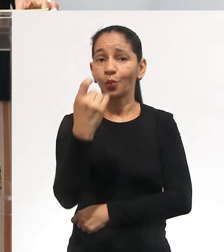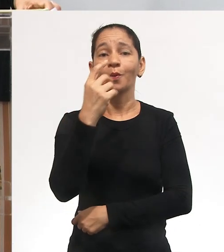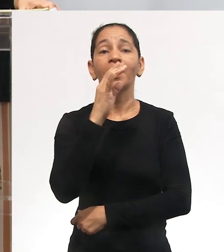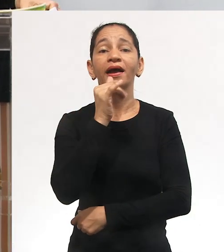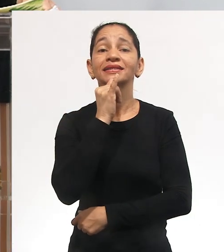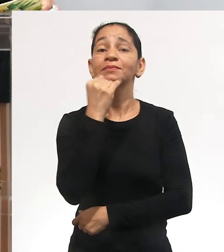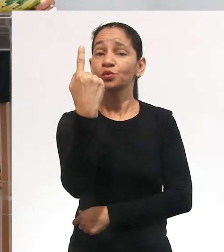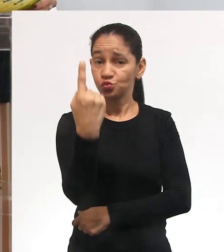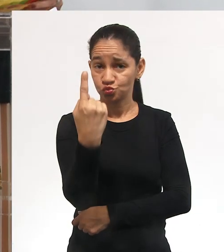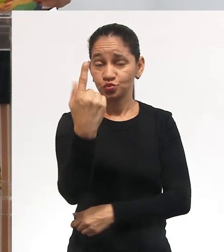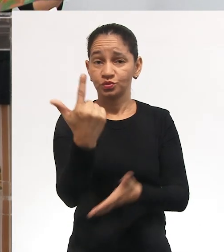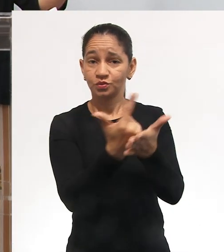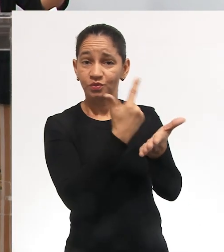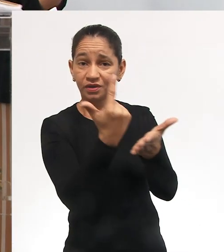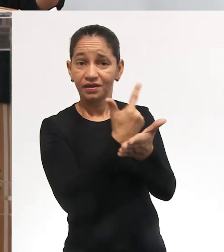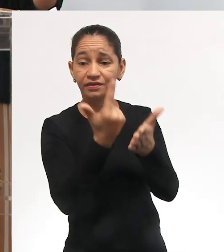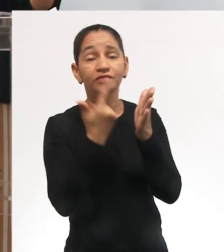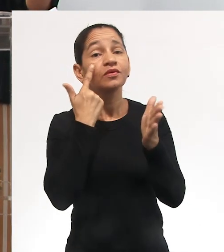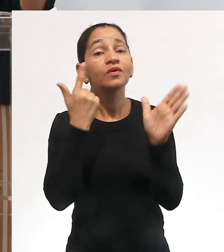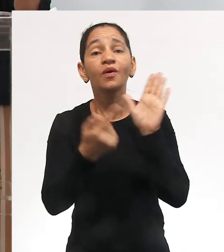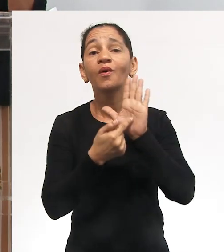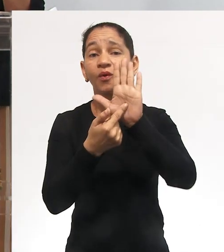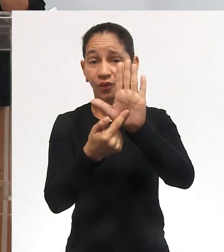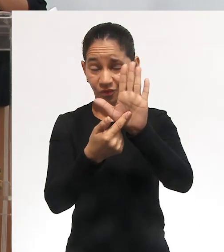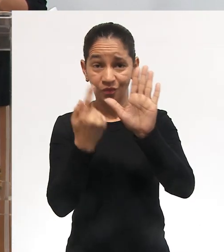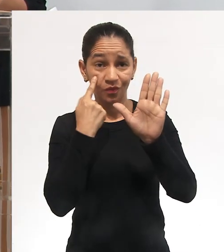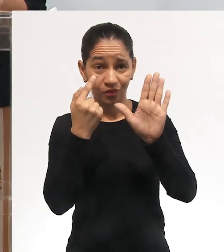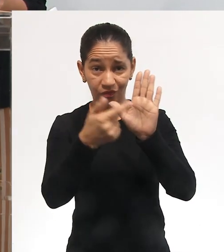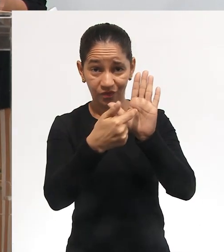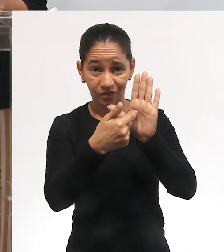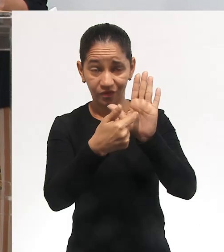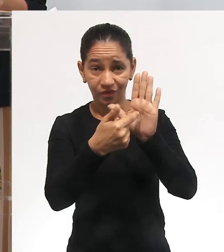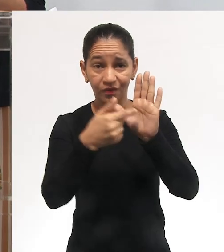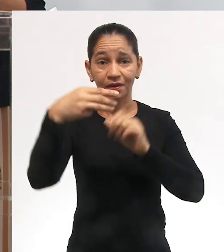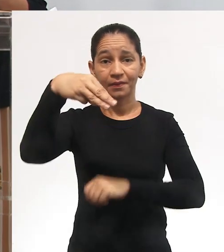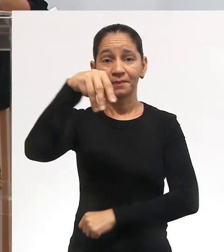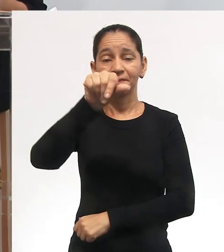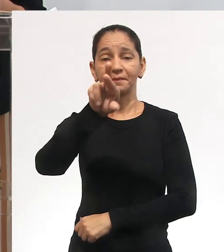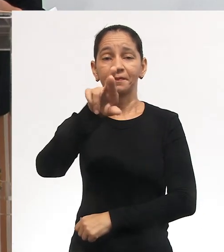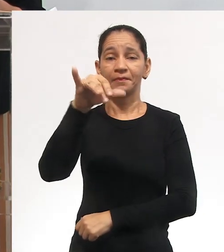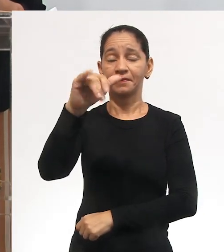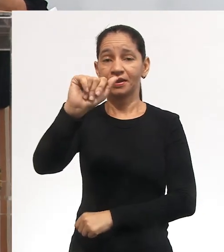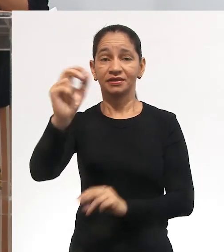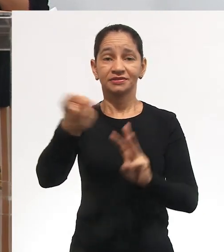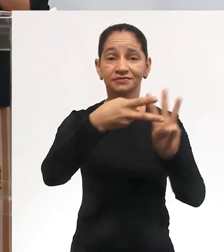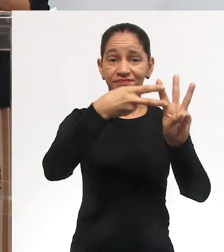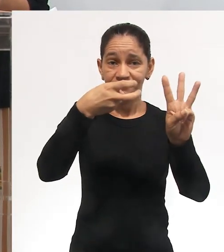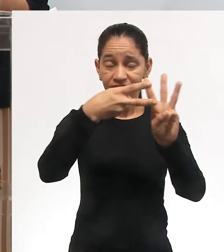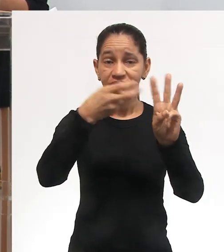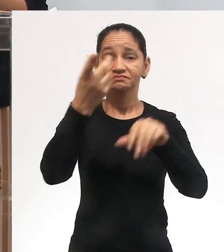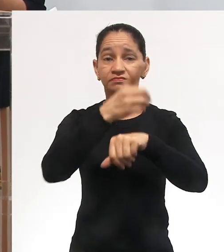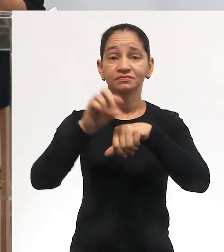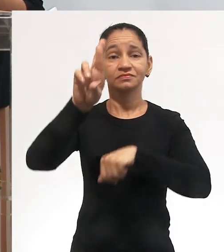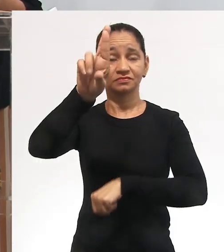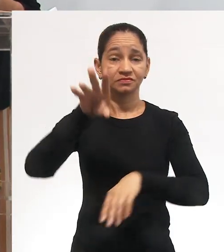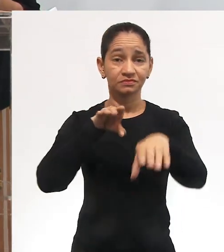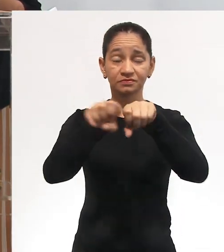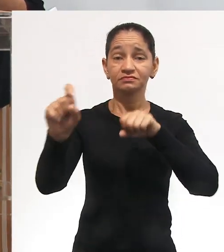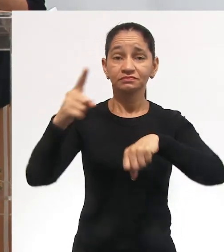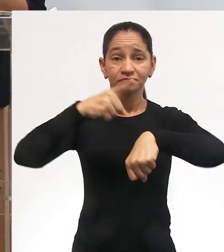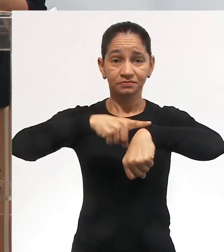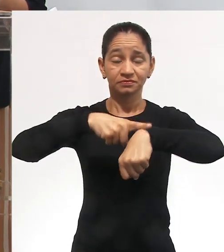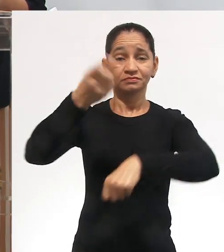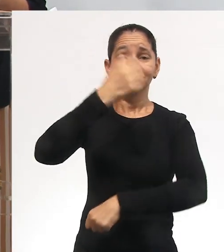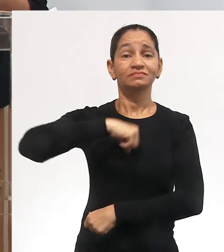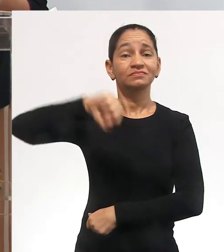para vocês é o livro da Márcia Huayna Cambeba. Ela é uma indígena, doutora, formou-se agora